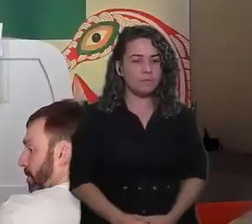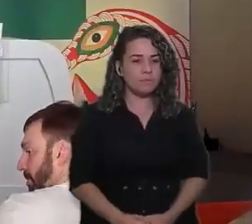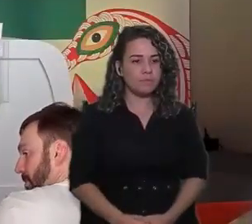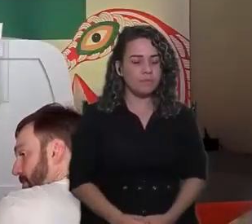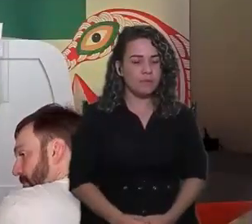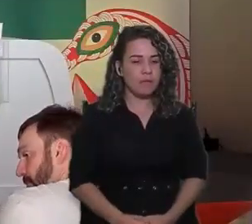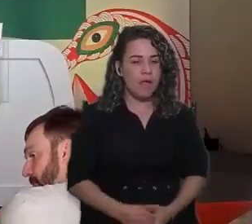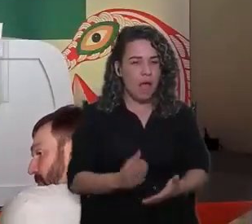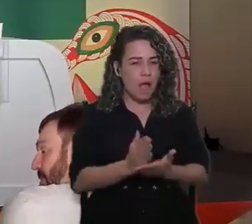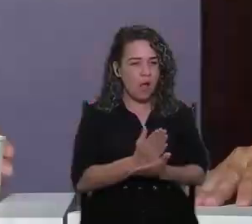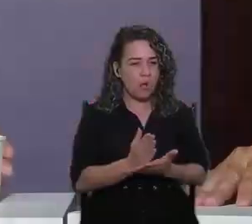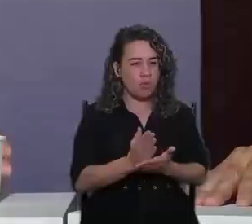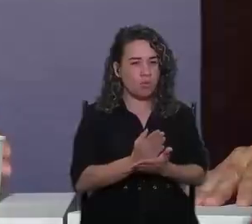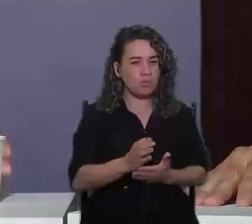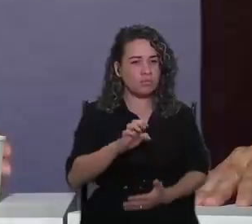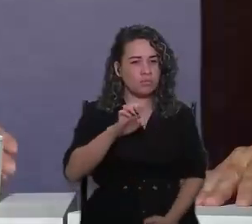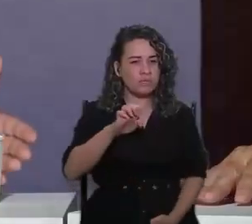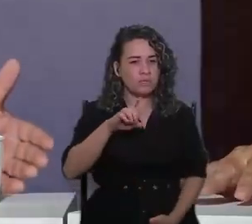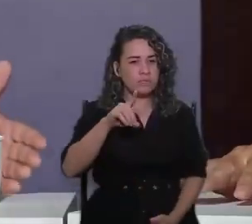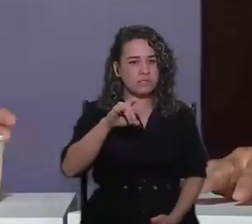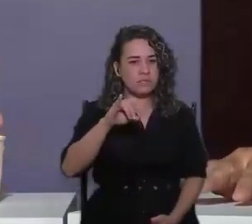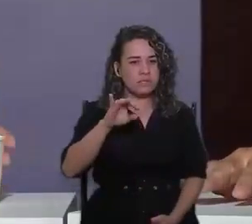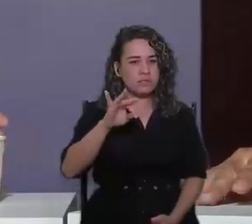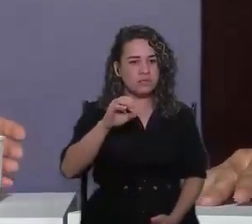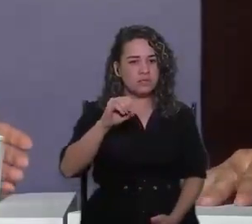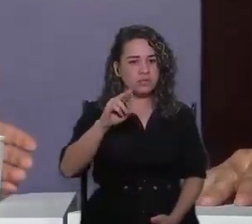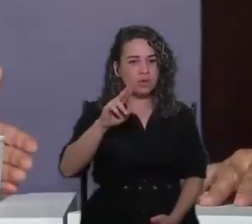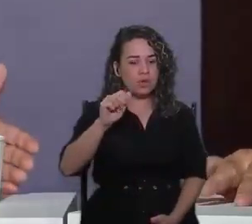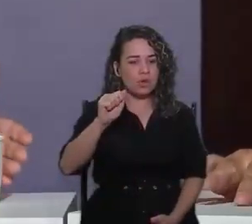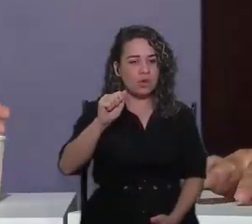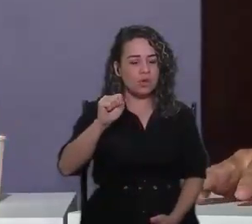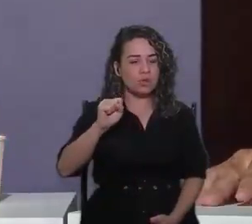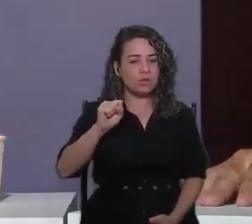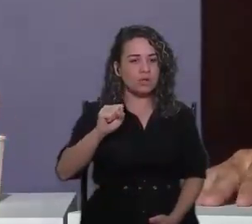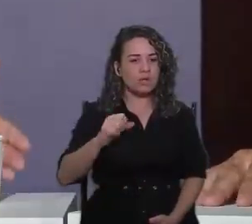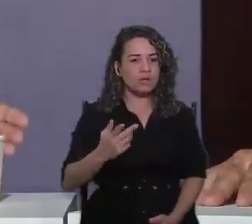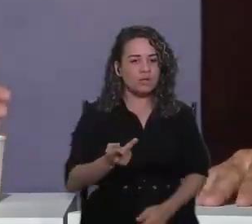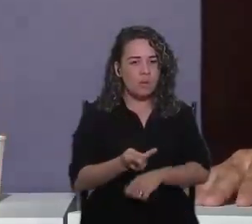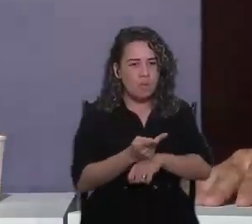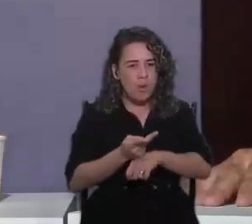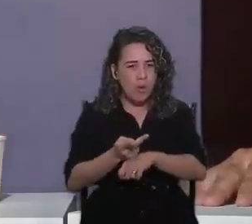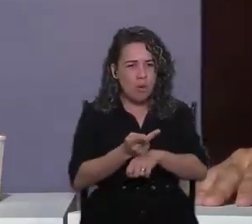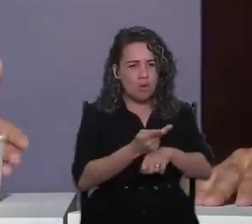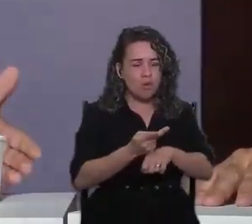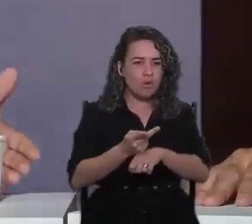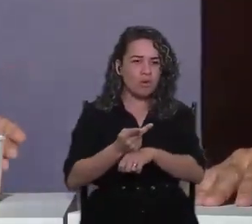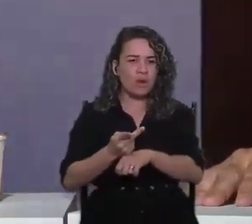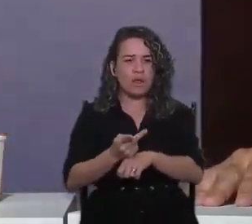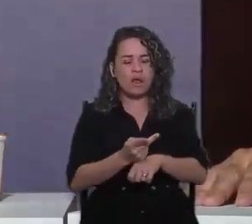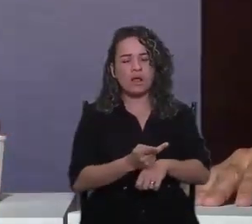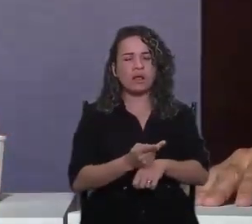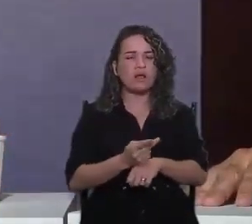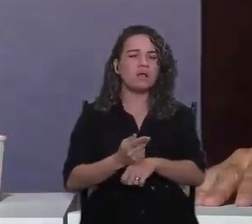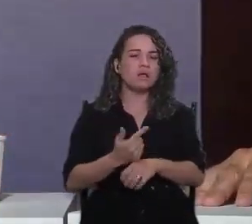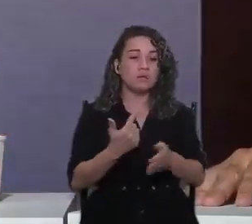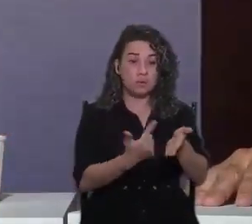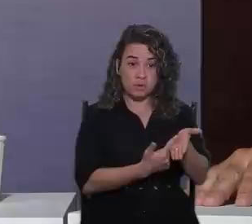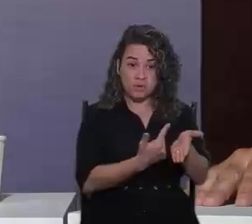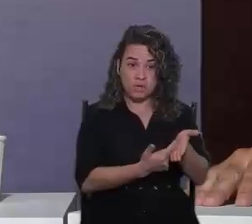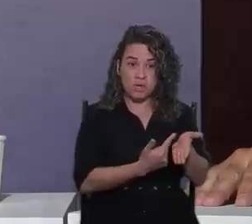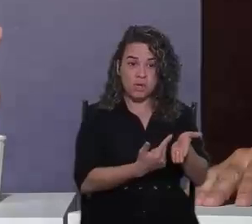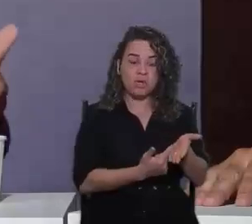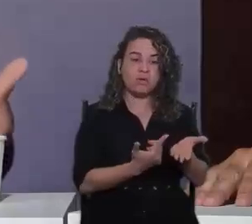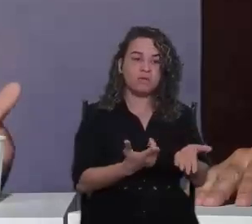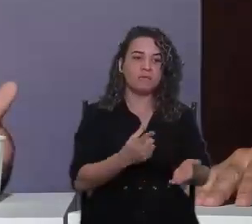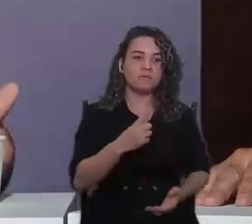algumas editoras procurar livros que peguem mais ou menos dos 12 aos 16 anos, ou seja, ter mais